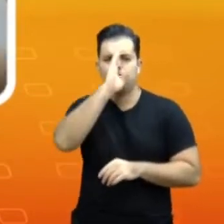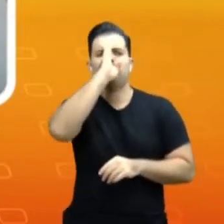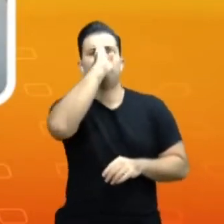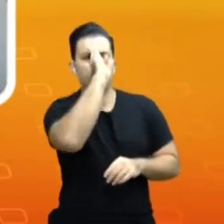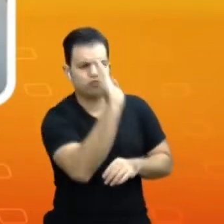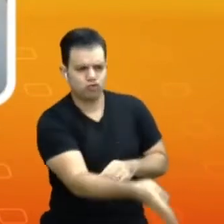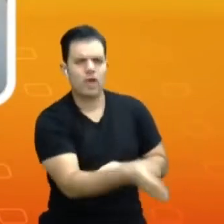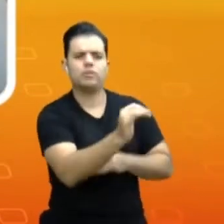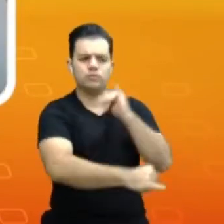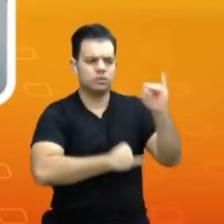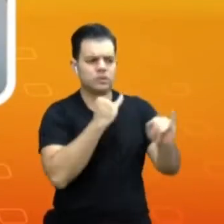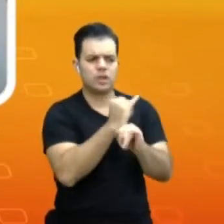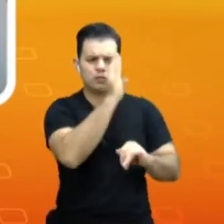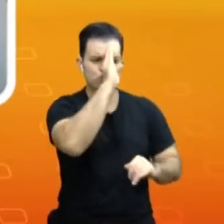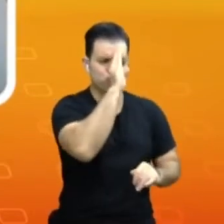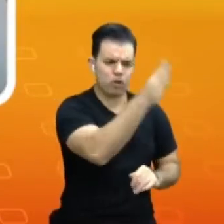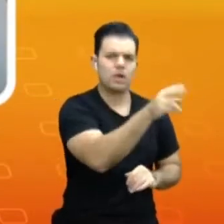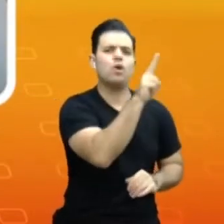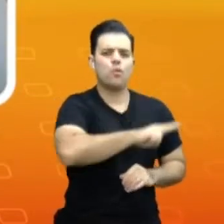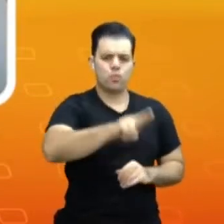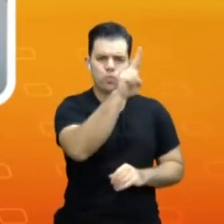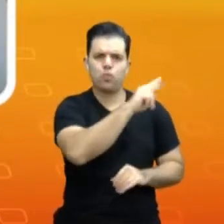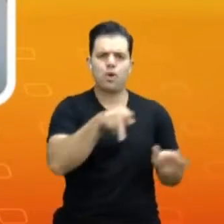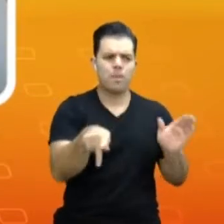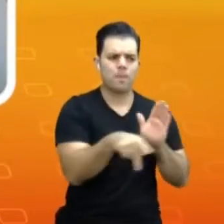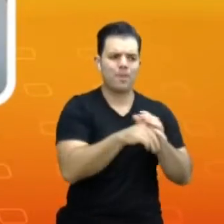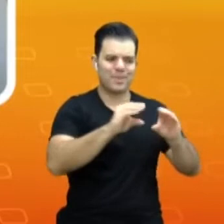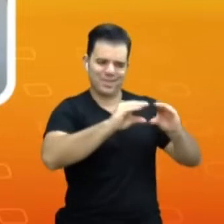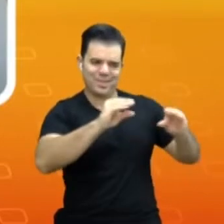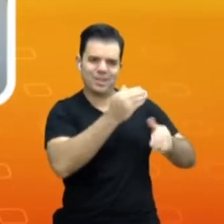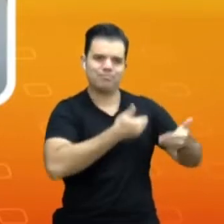internet usando, né, encoder